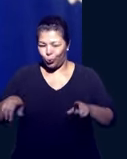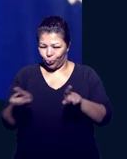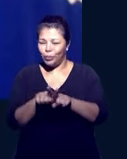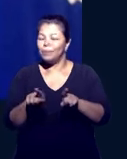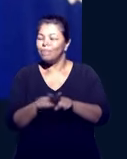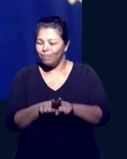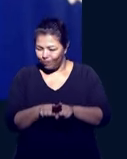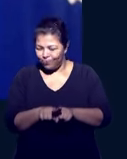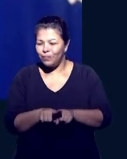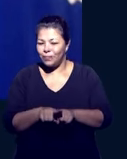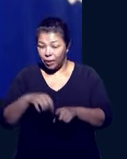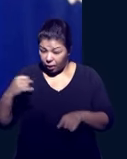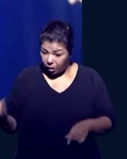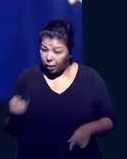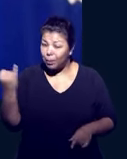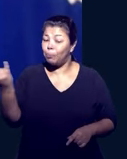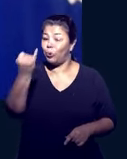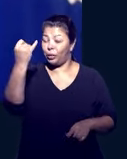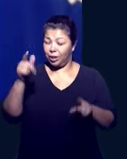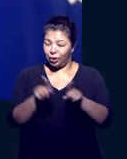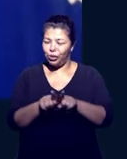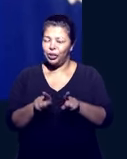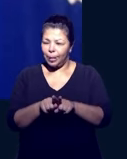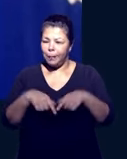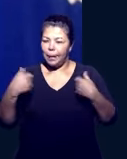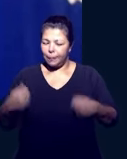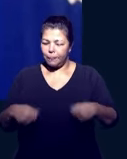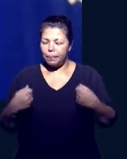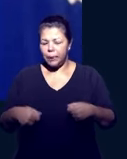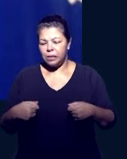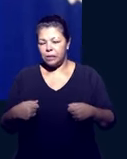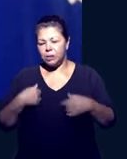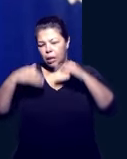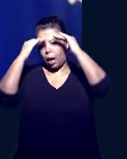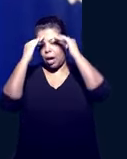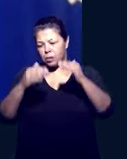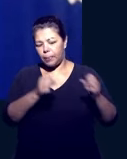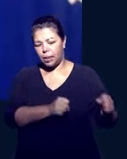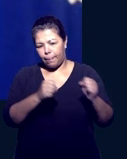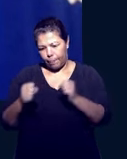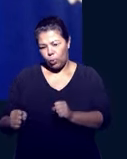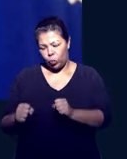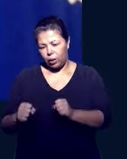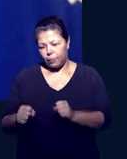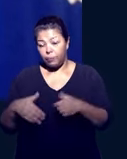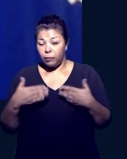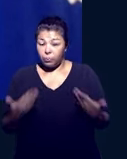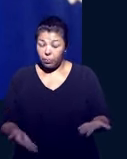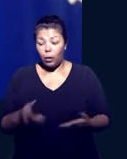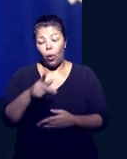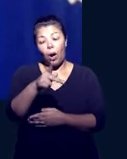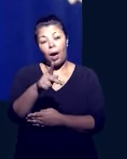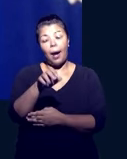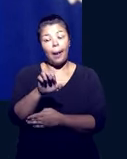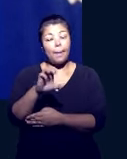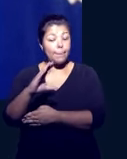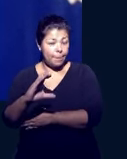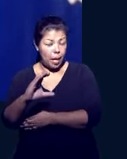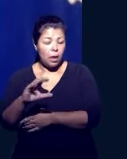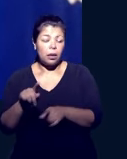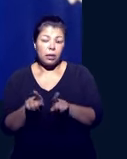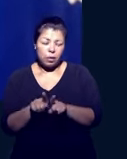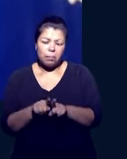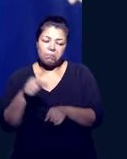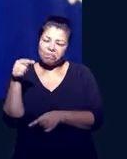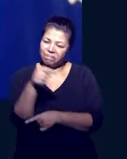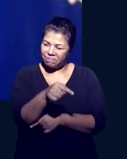marcante muito importante da legitimidade desse poder então em relação à PEC das decisões monocráticas É essa a essência eh e